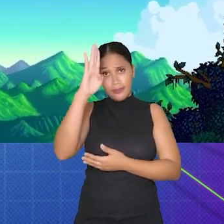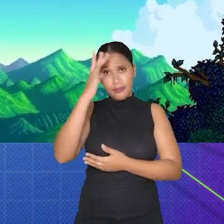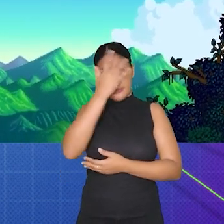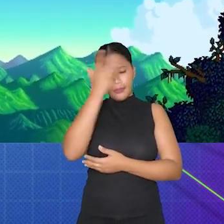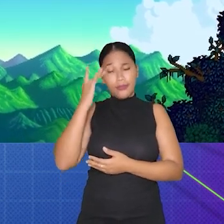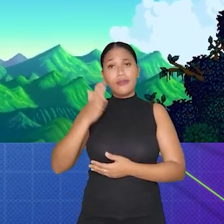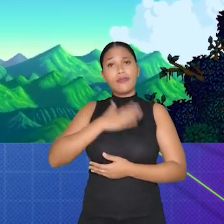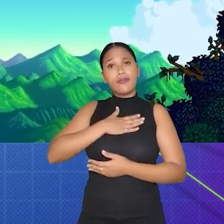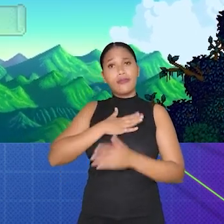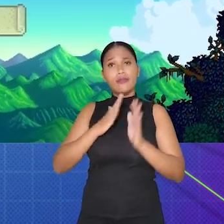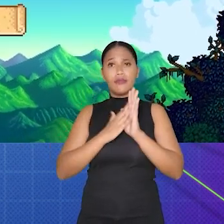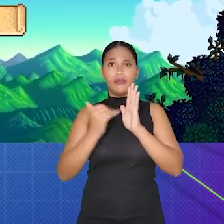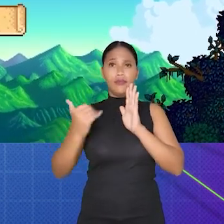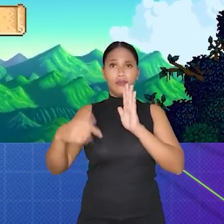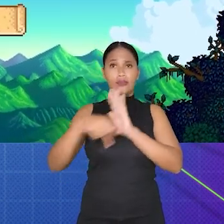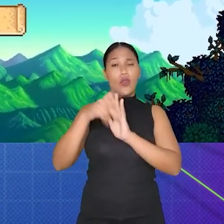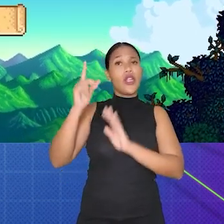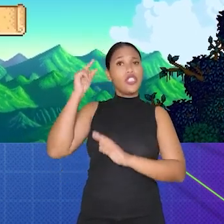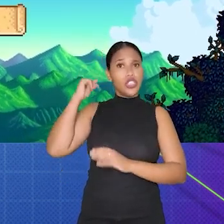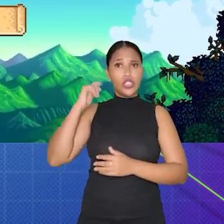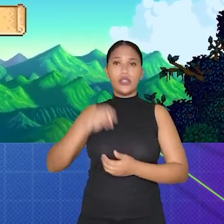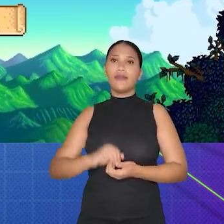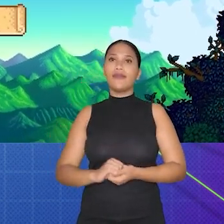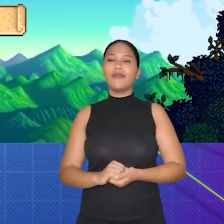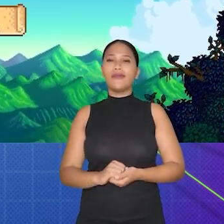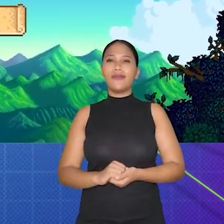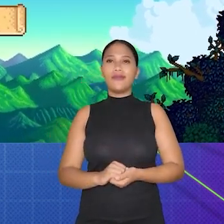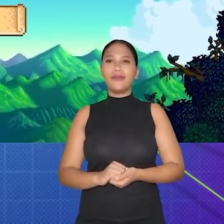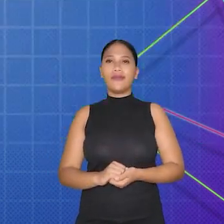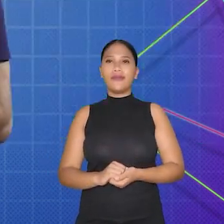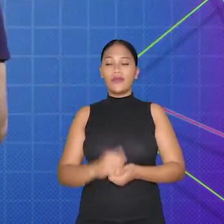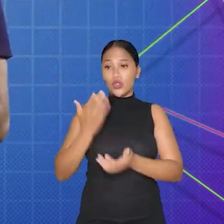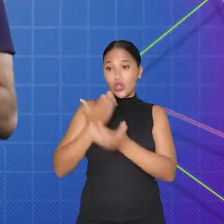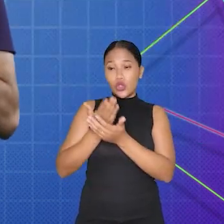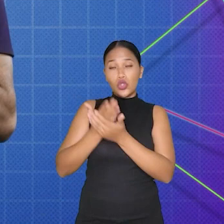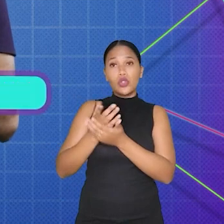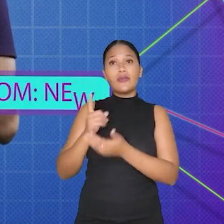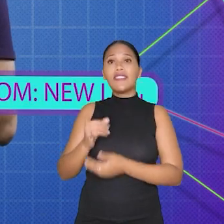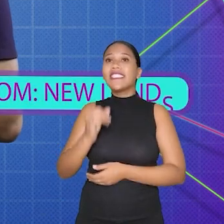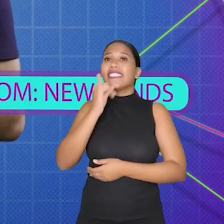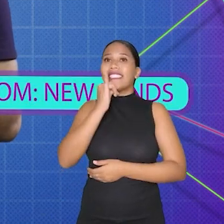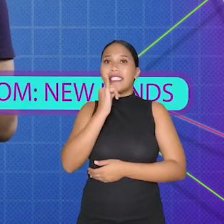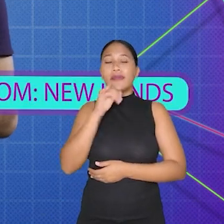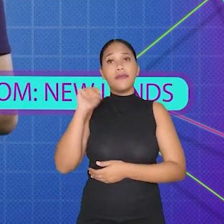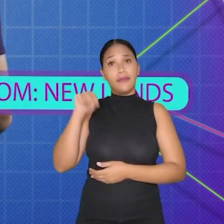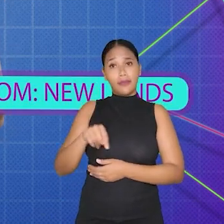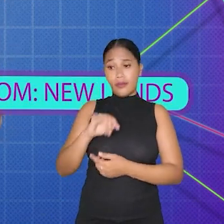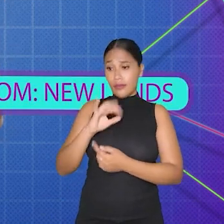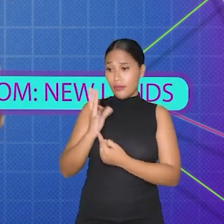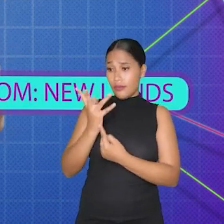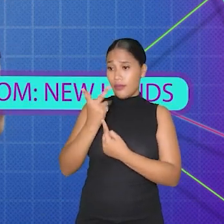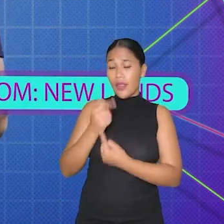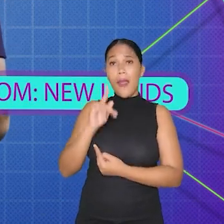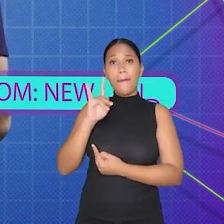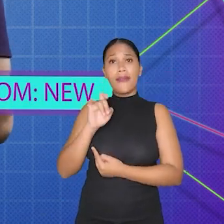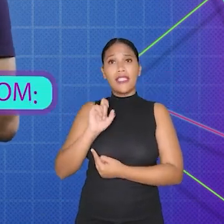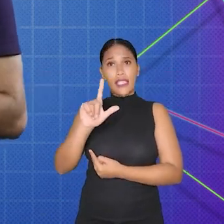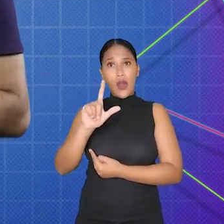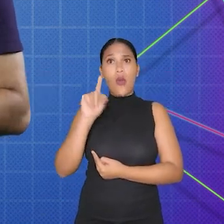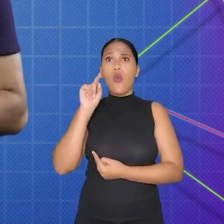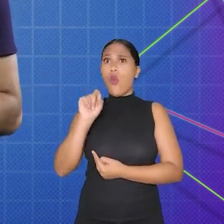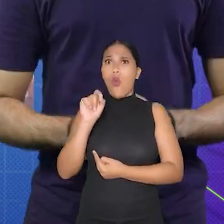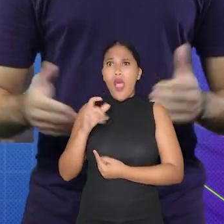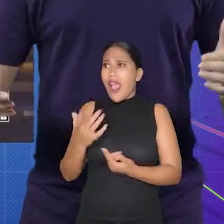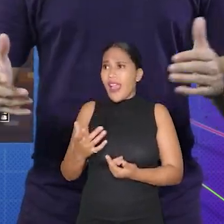especialmente aqueles que apreciam a estética dos jogos eletrônicos antigos. Estudo de caso: a pixel art em Kingdom